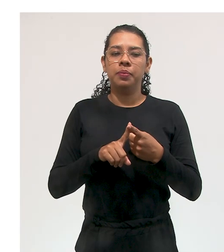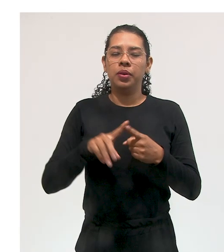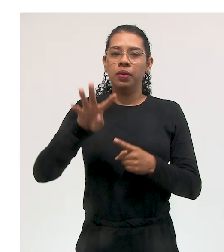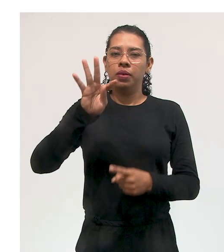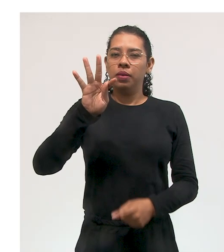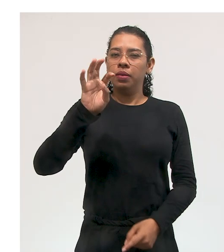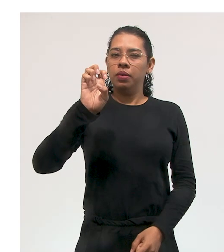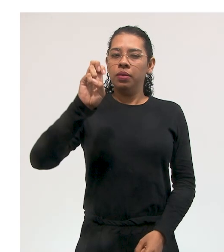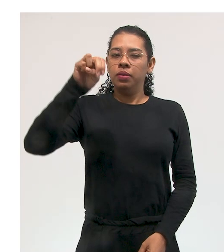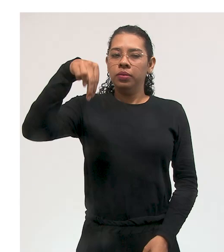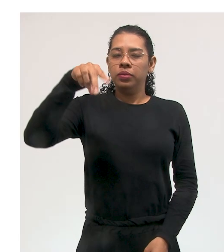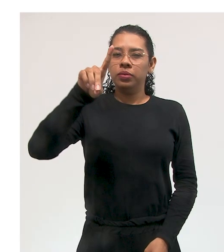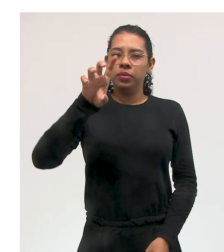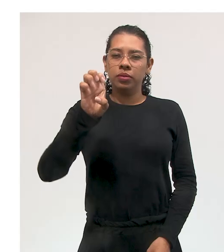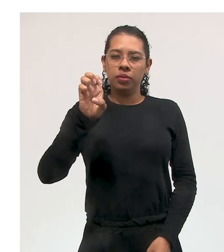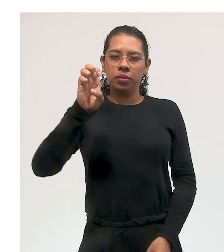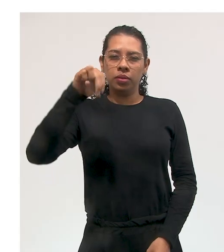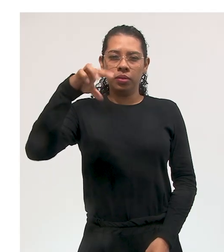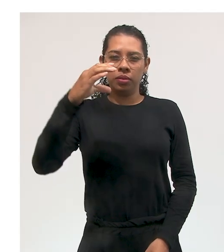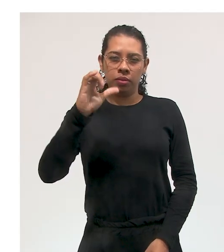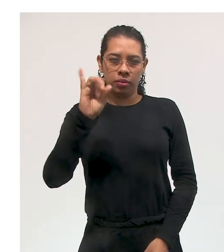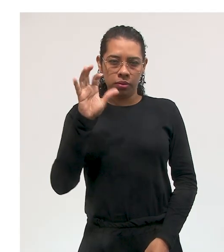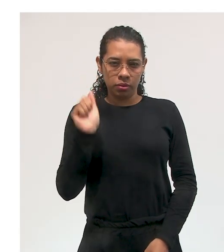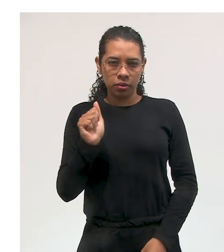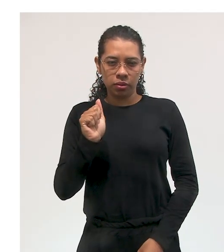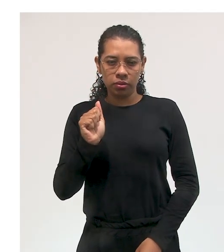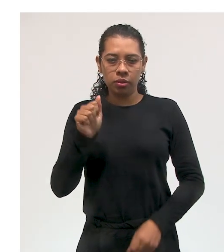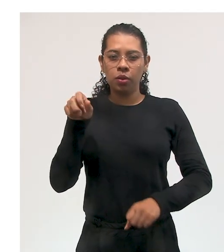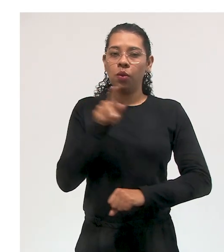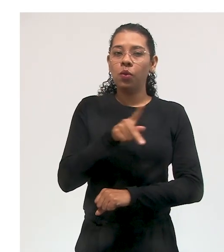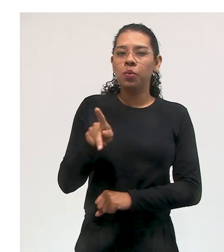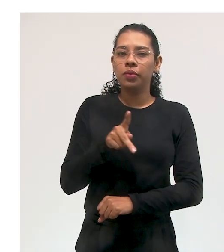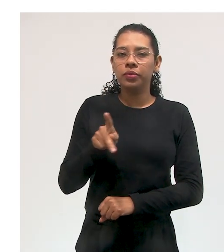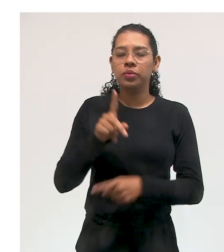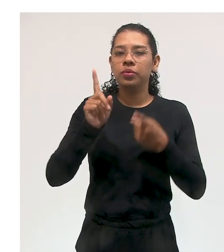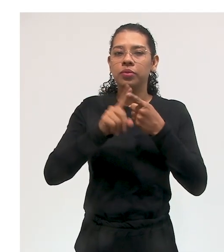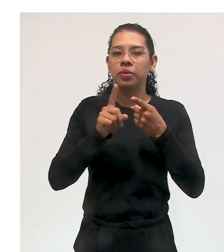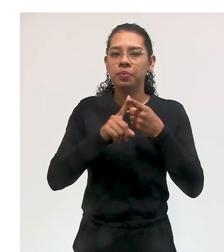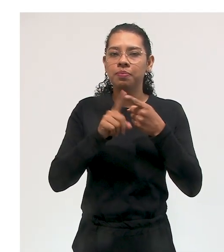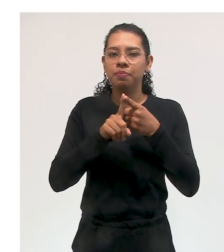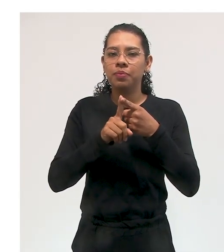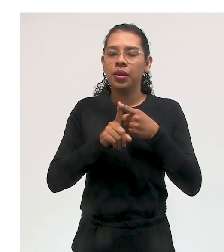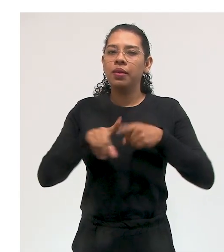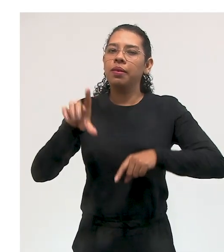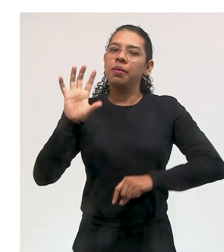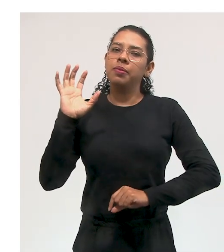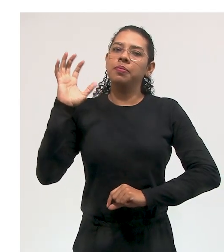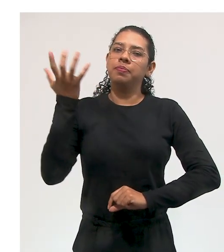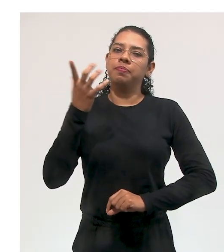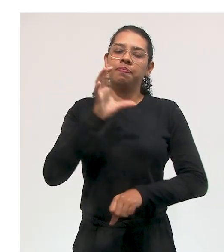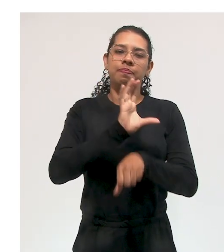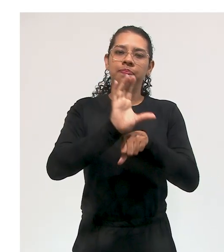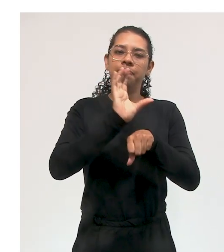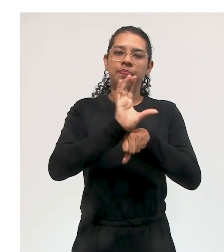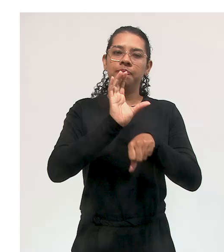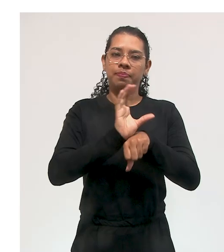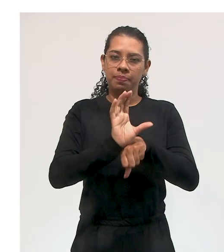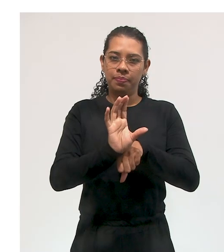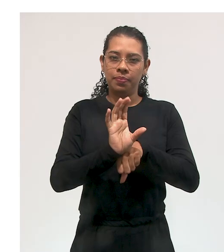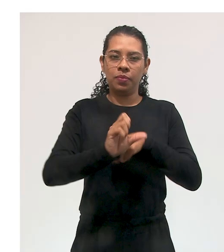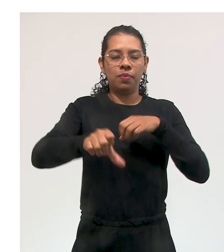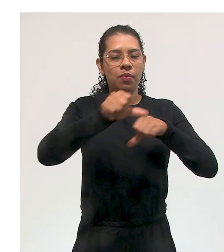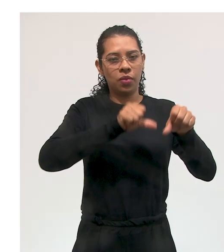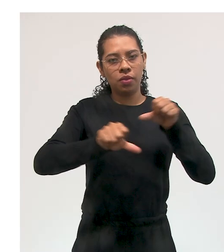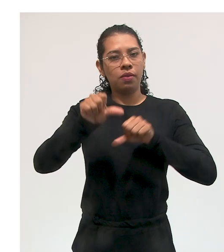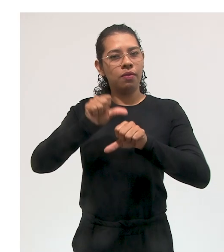professores. Pessoal, queria retomar alguns cenários aqui importantes. A formação do professor é provavelmente a área mais sensível nas mudanças dos